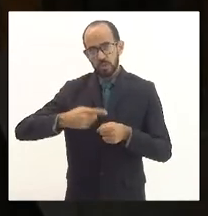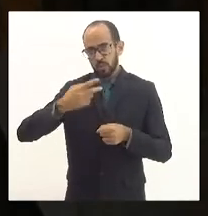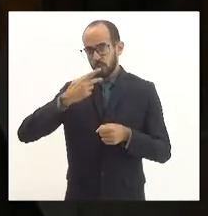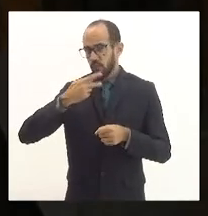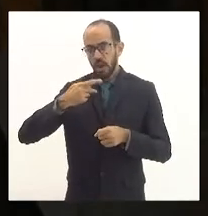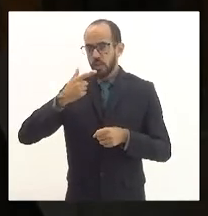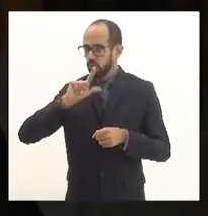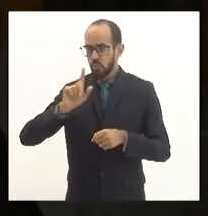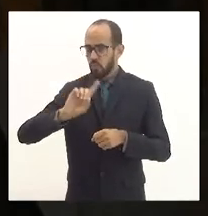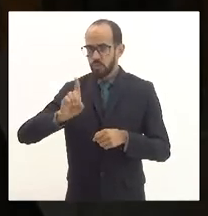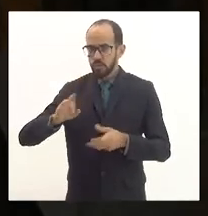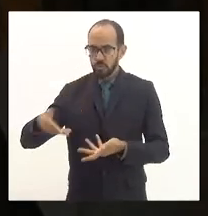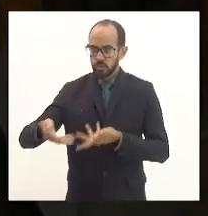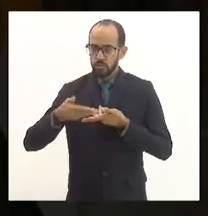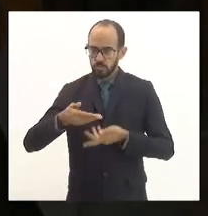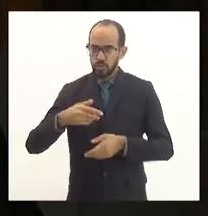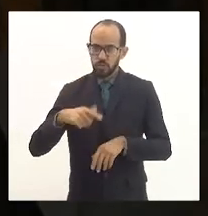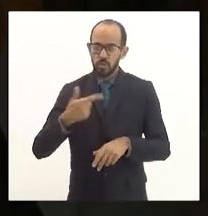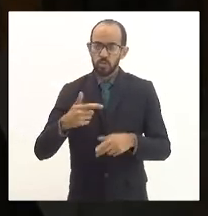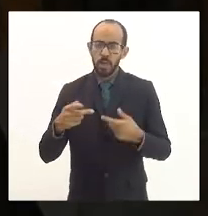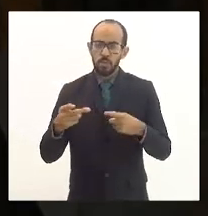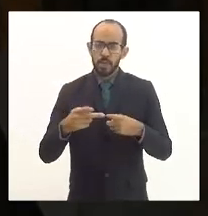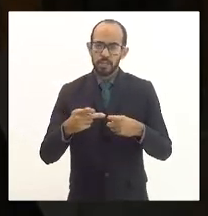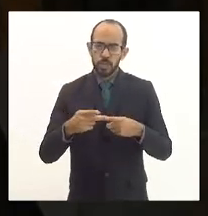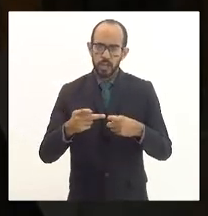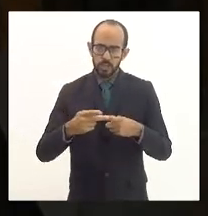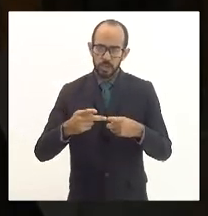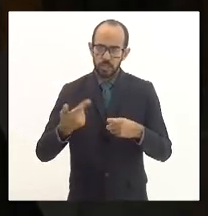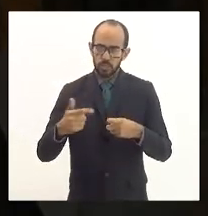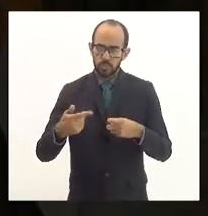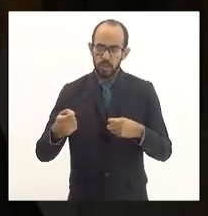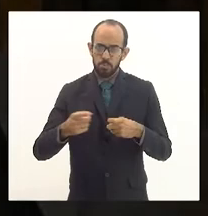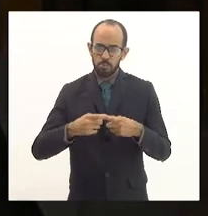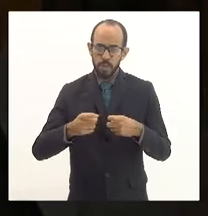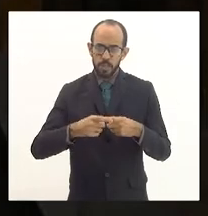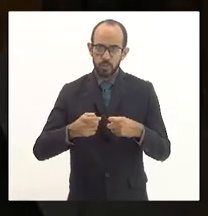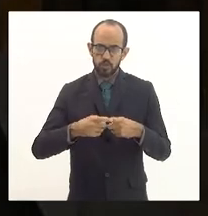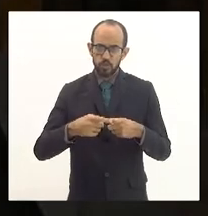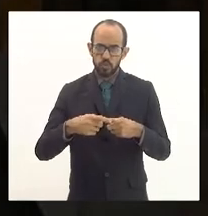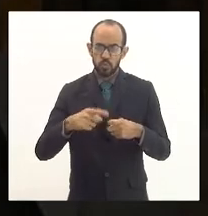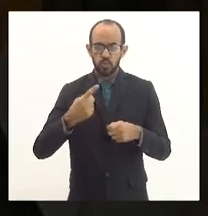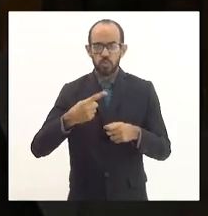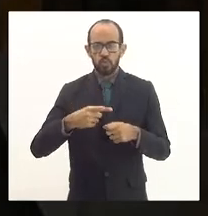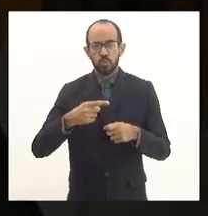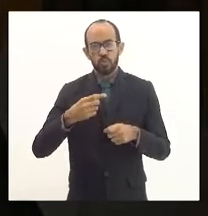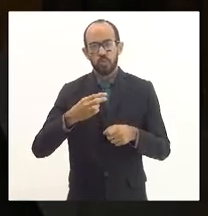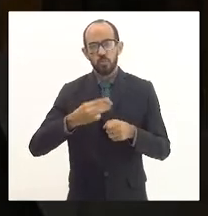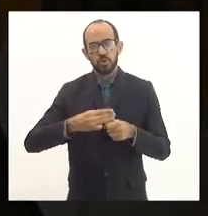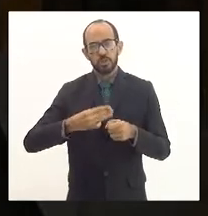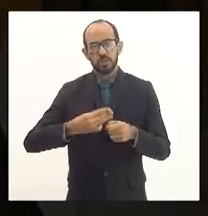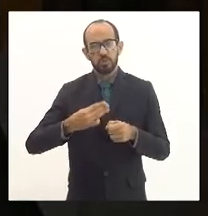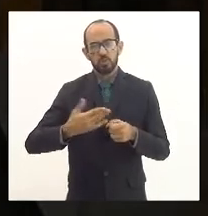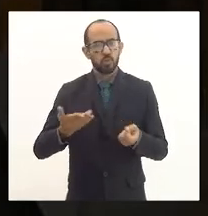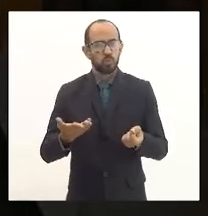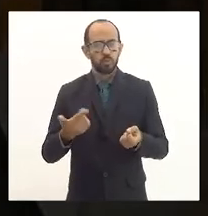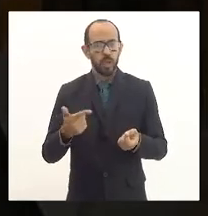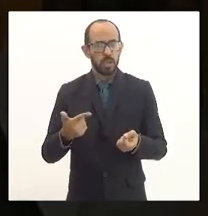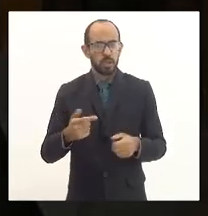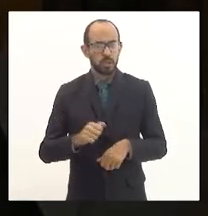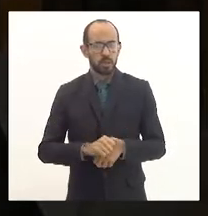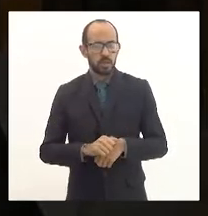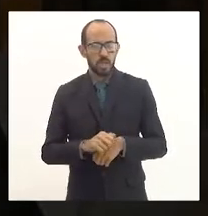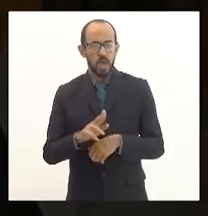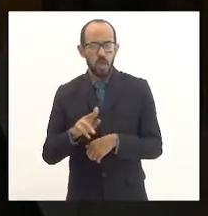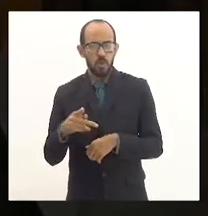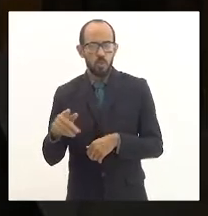atendimento não tem pediatra no município de Campos não tem médico no município de campo e acaba sobrecarregando a UPA